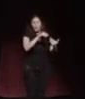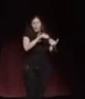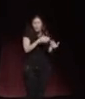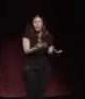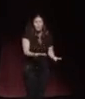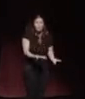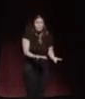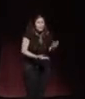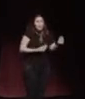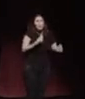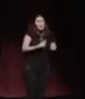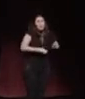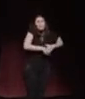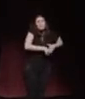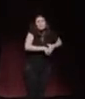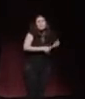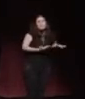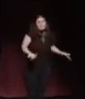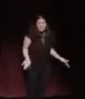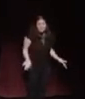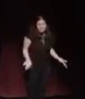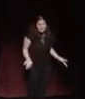fazer?